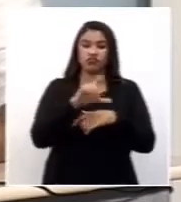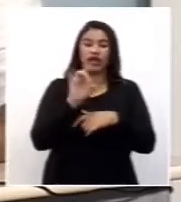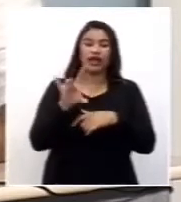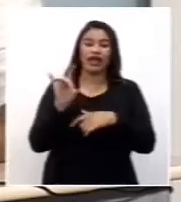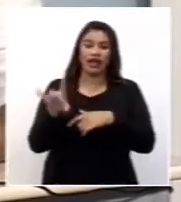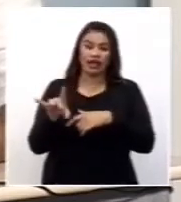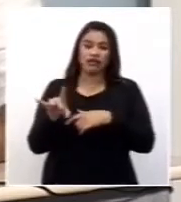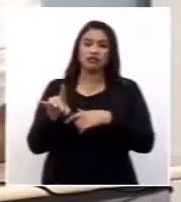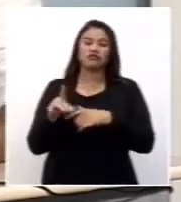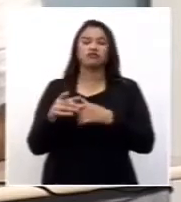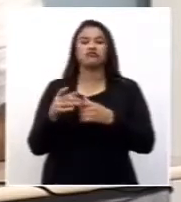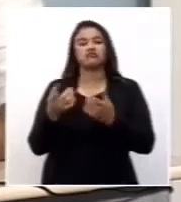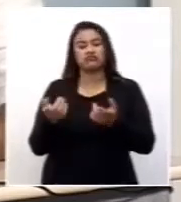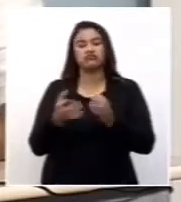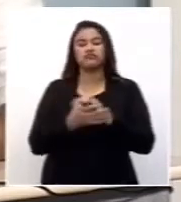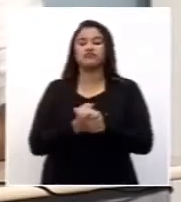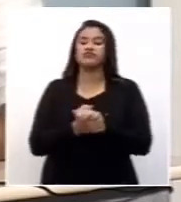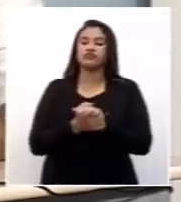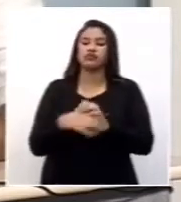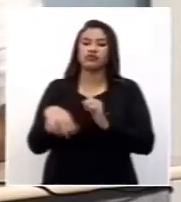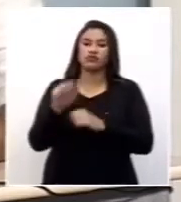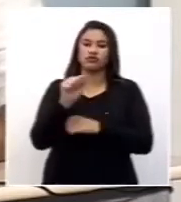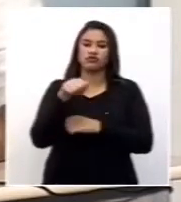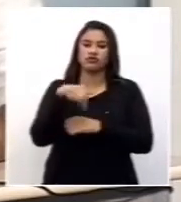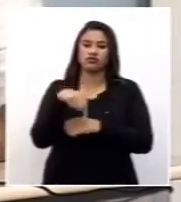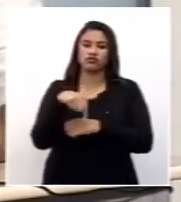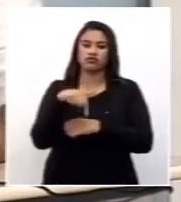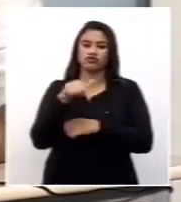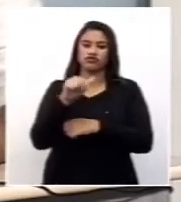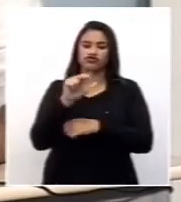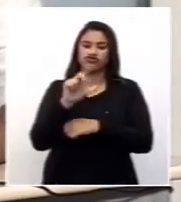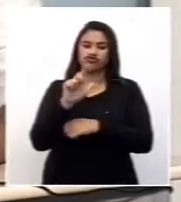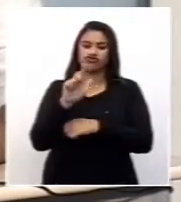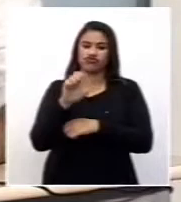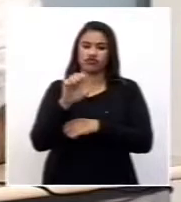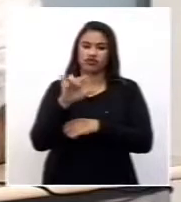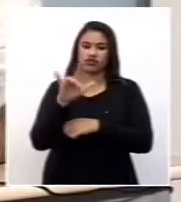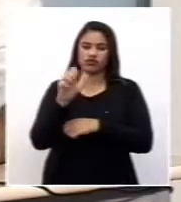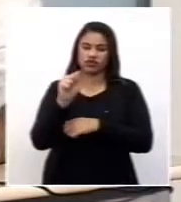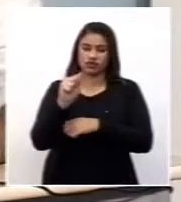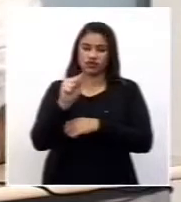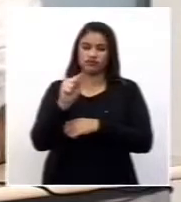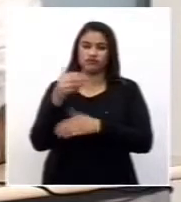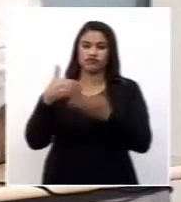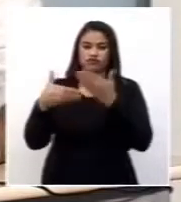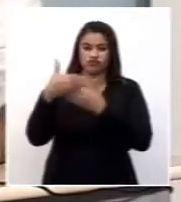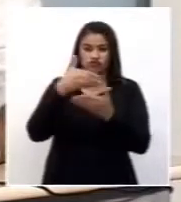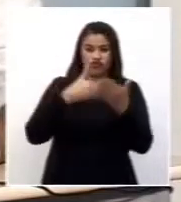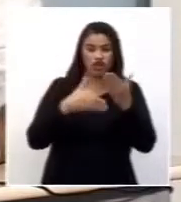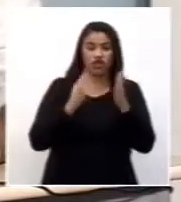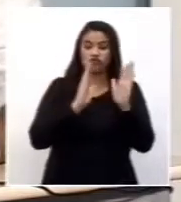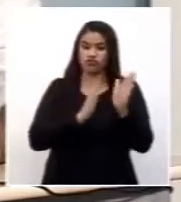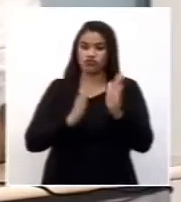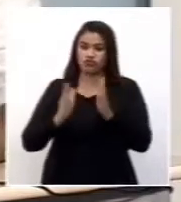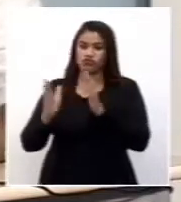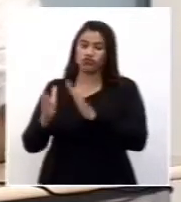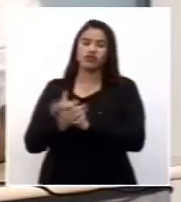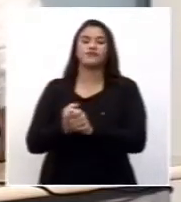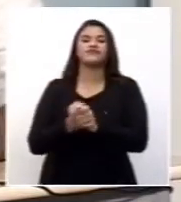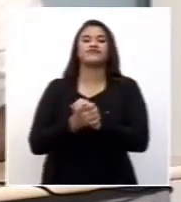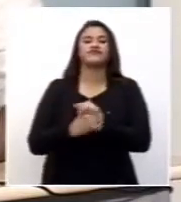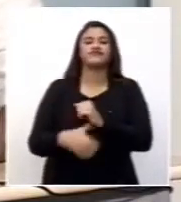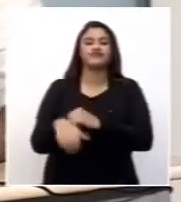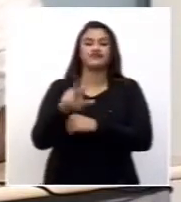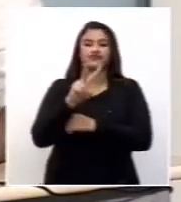Professora Angélica, interatividade e organização. O professor Walter diz